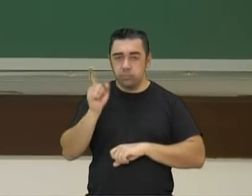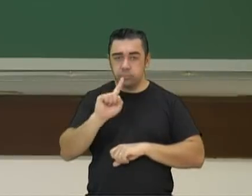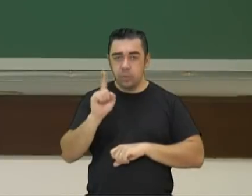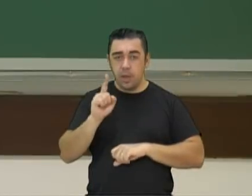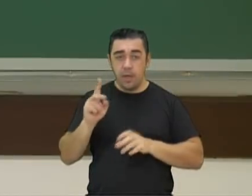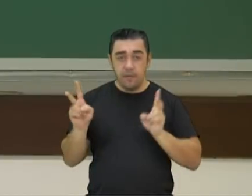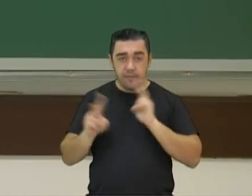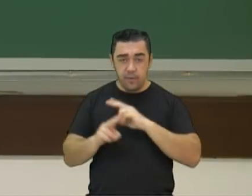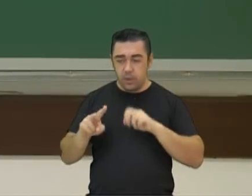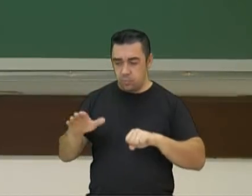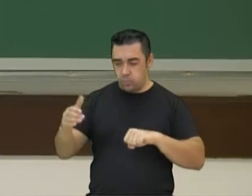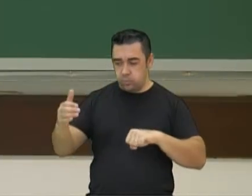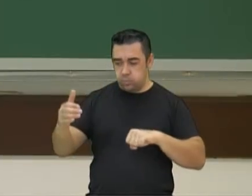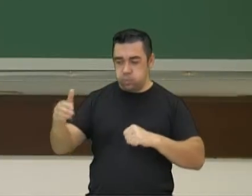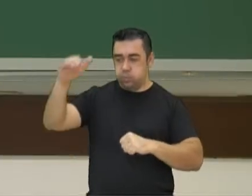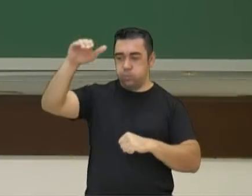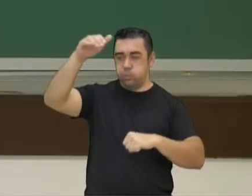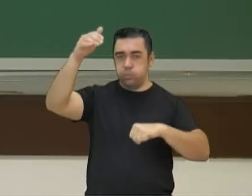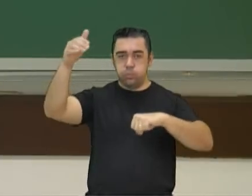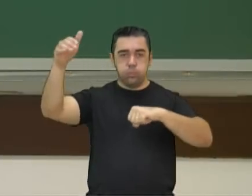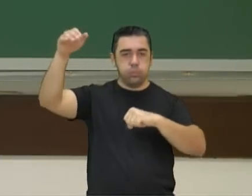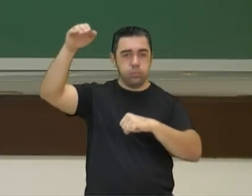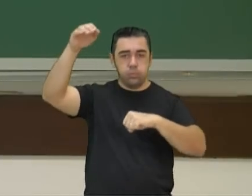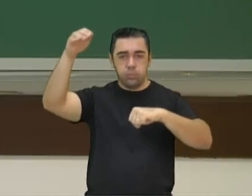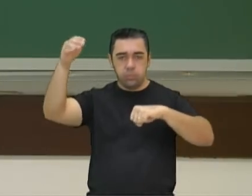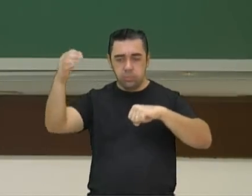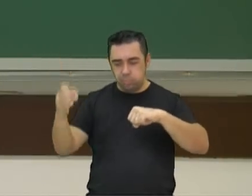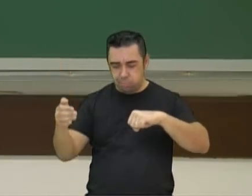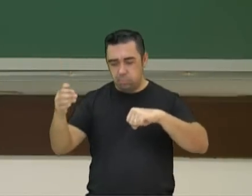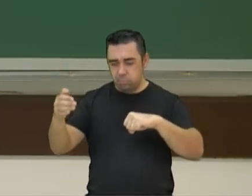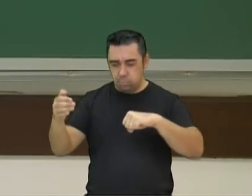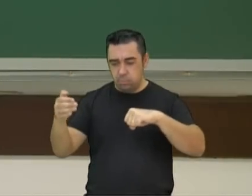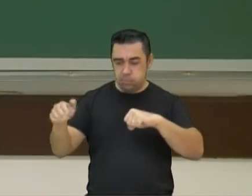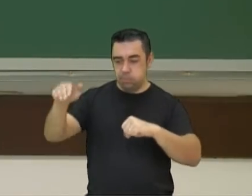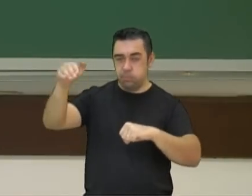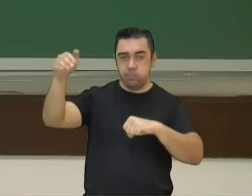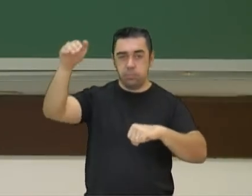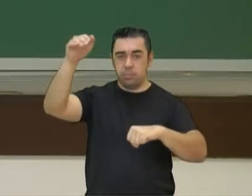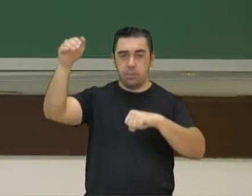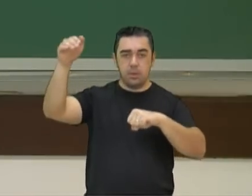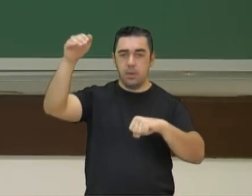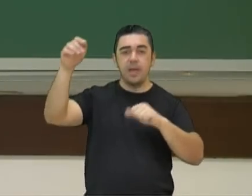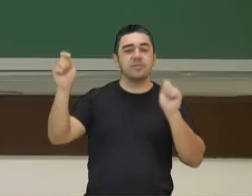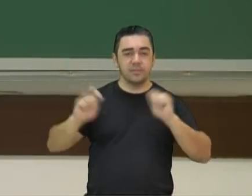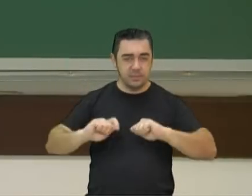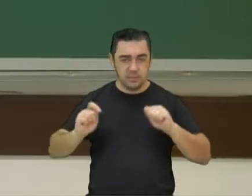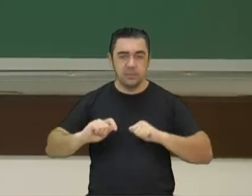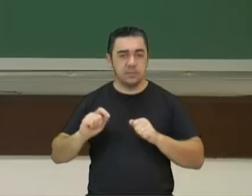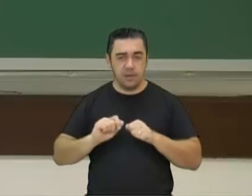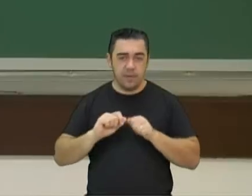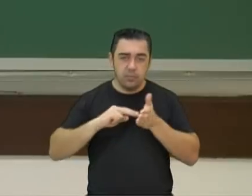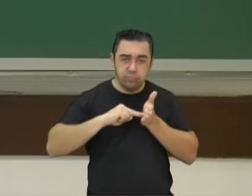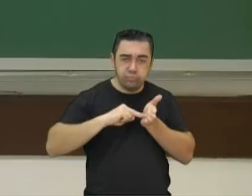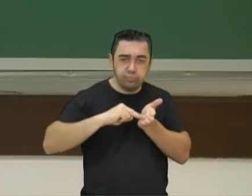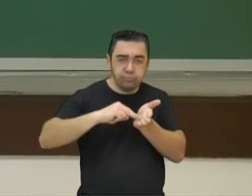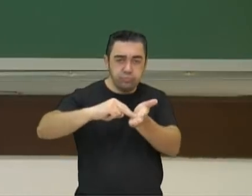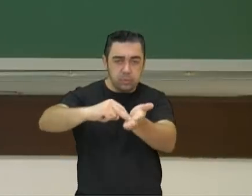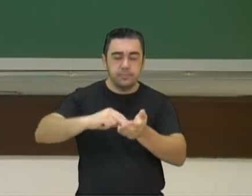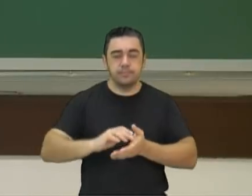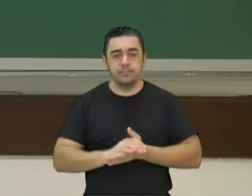vento, colocando ele na posição correta de novo, insuflá-lo e fazer com que ele suba novamente.